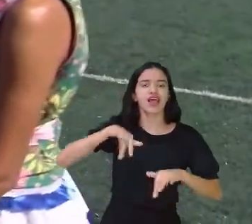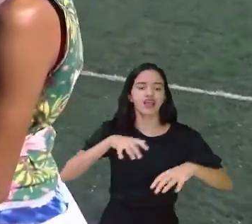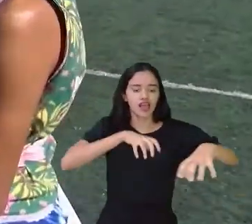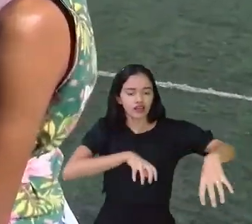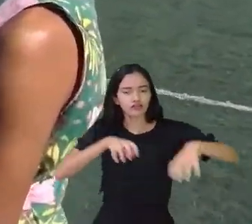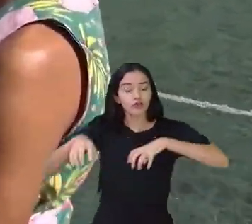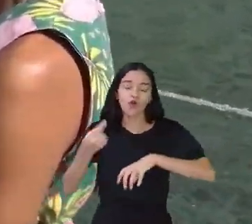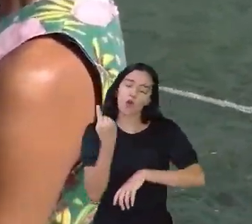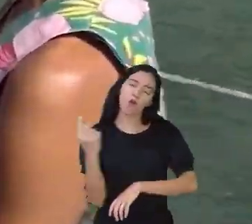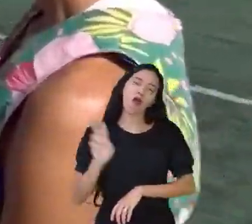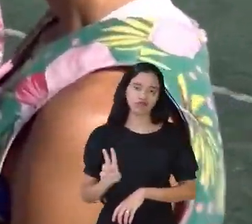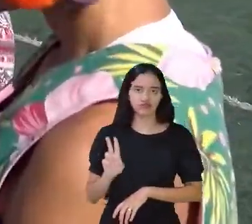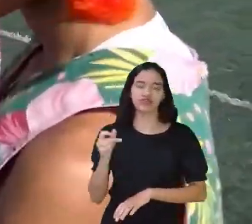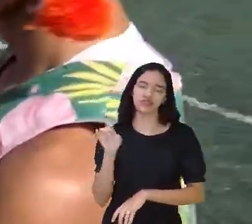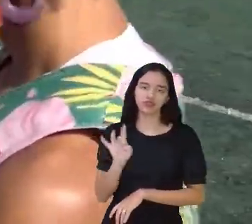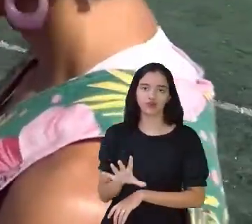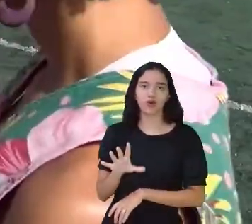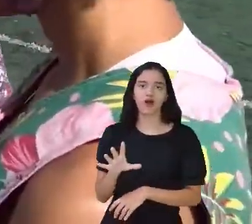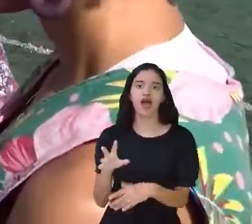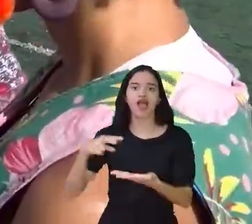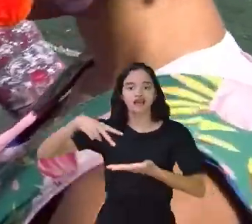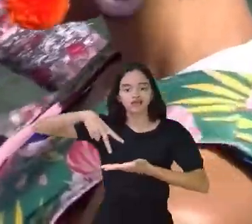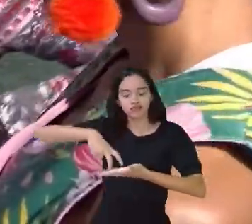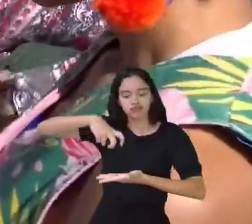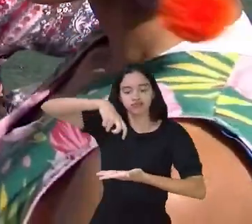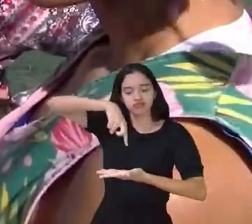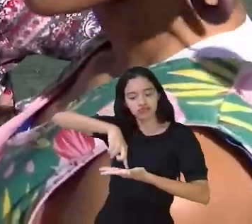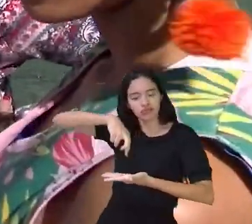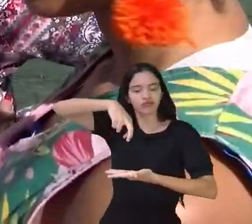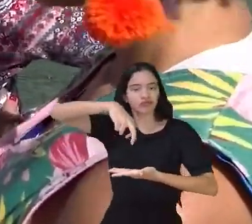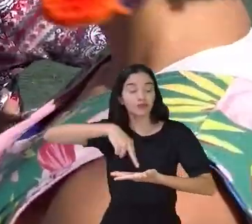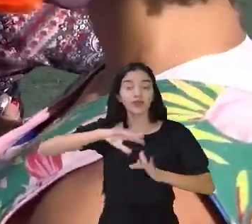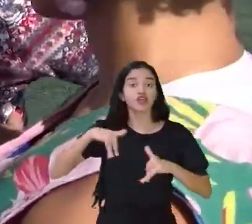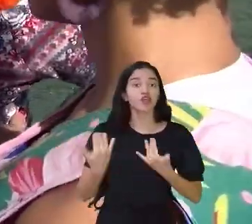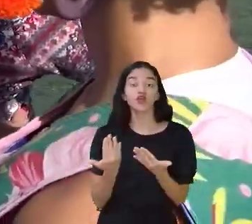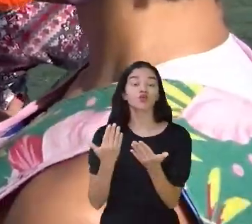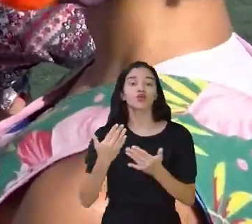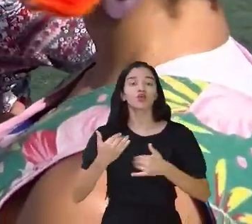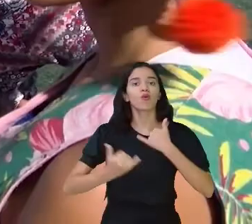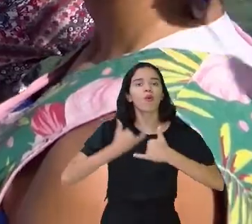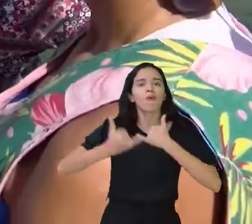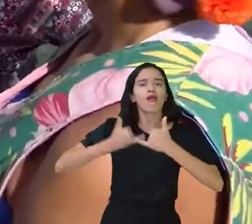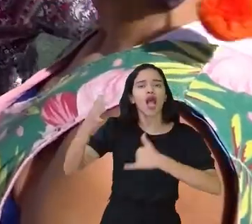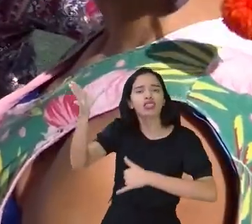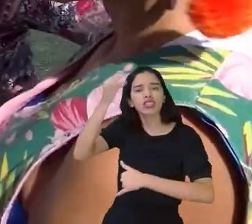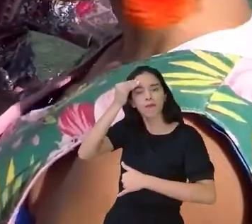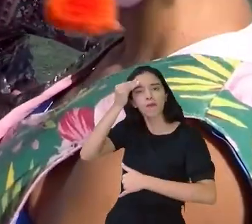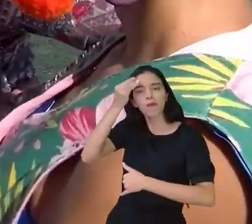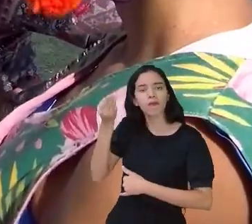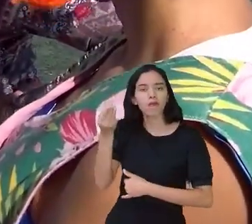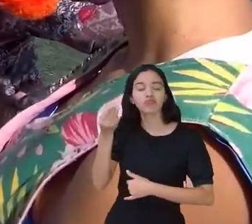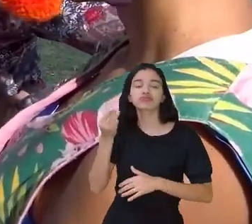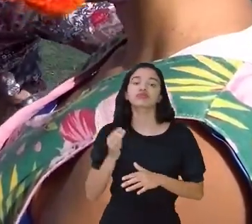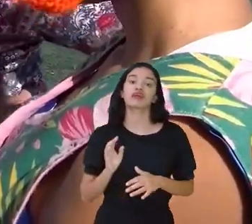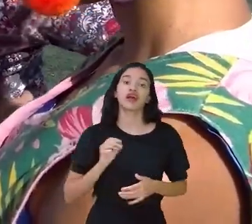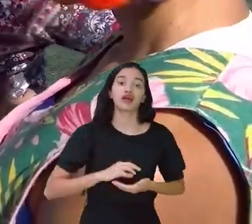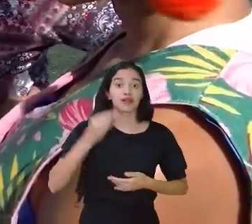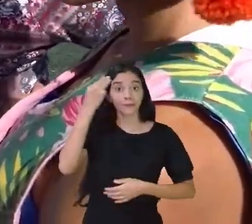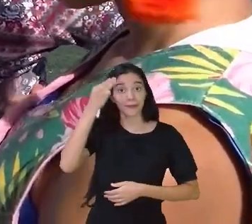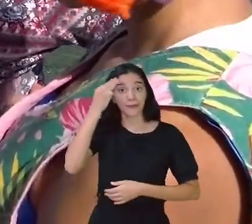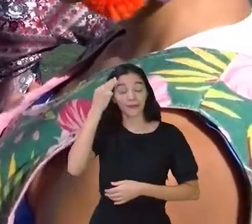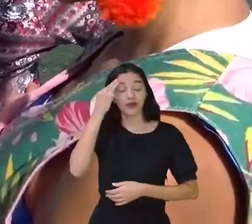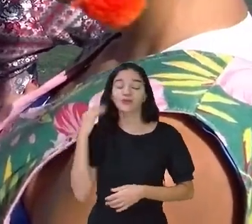Vez. Uma vez. Jó. Amarelinha? Sim. Jogo da memória? Sim. Tu gosta do jogo da memória? Então,